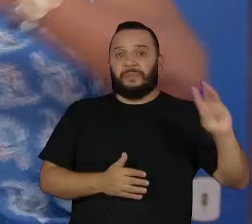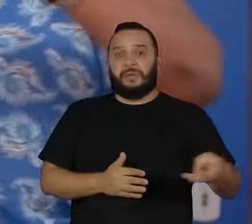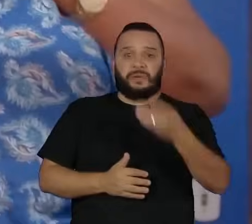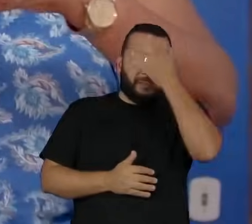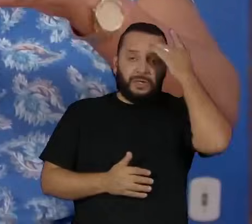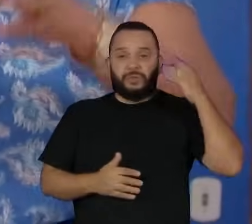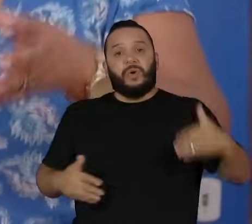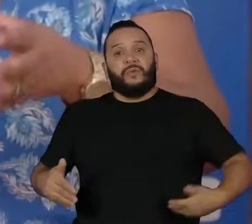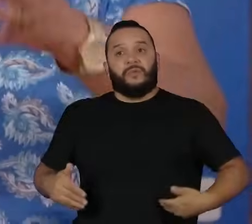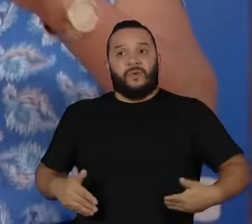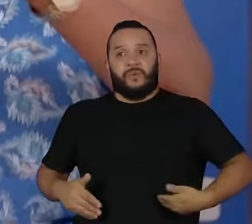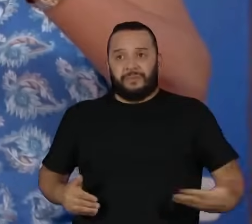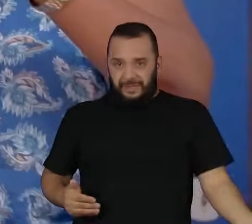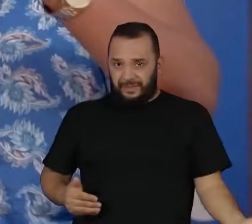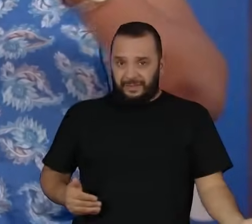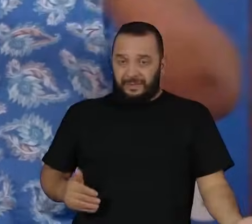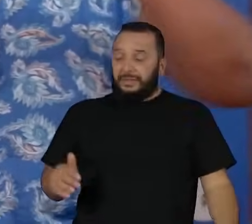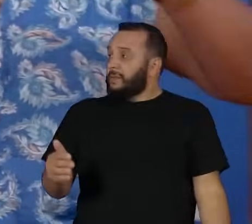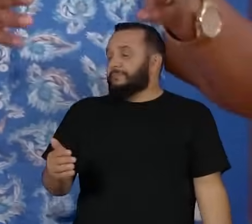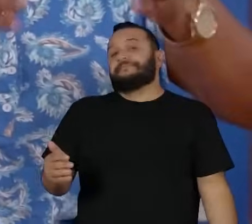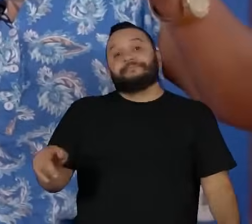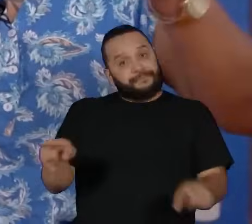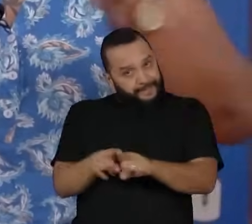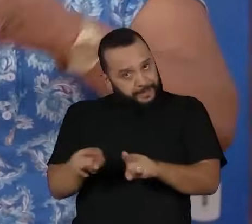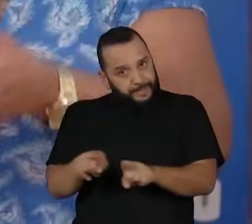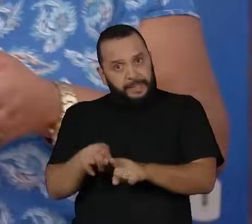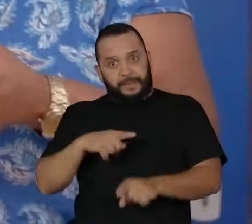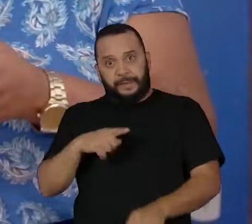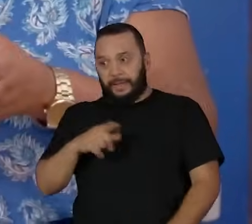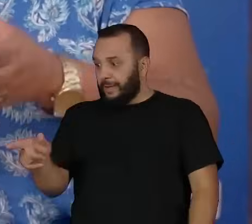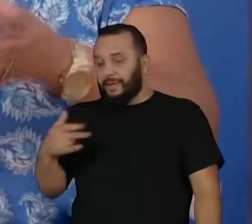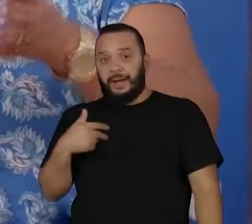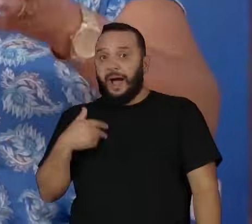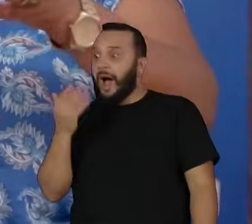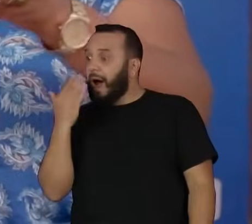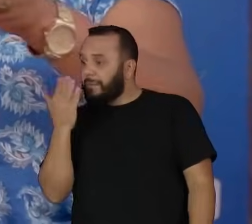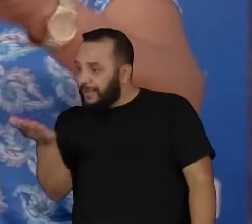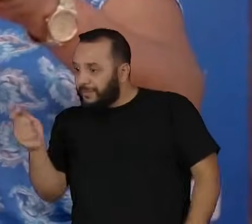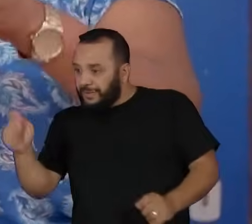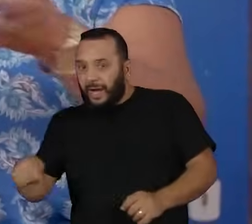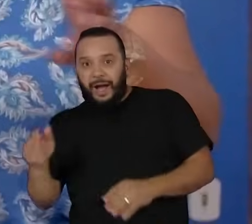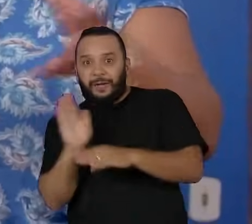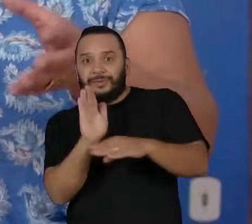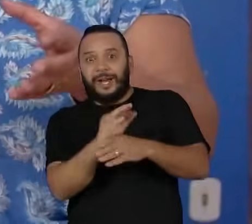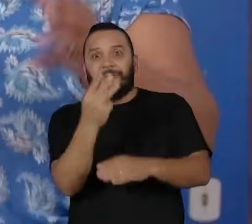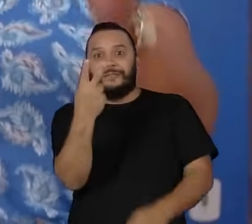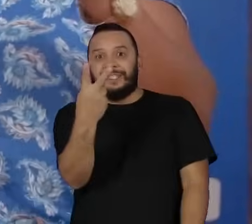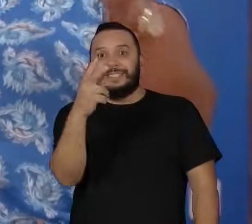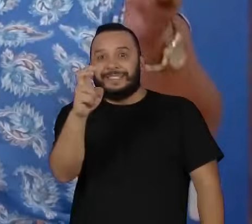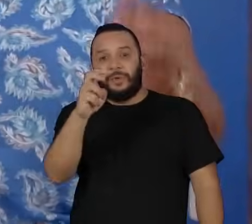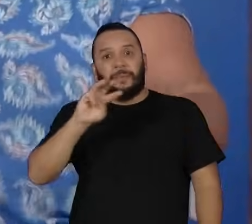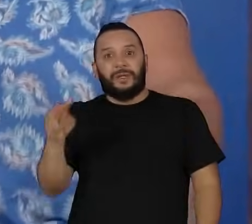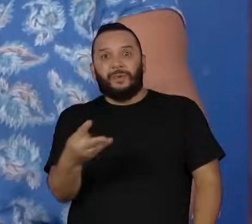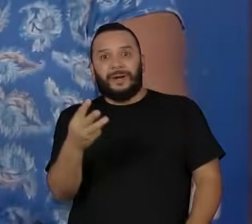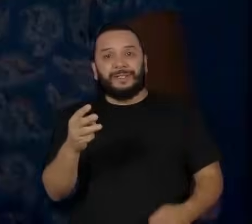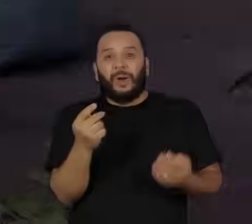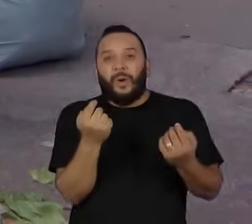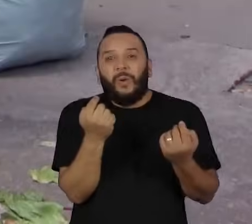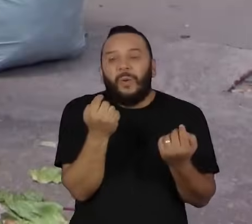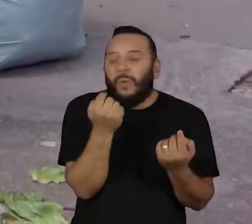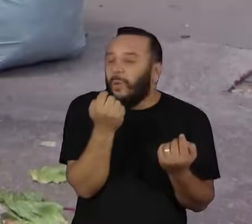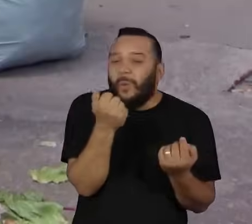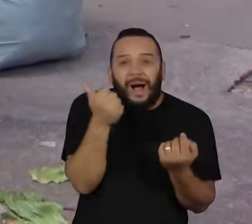fome, em contrapartida nós temos alimentos que alimentaria 25 milhões. Veja que quase não fecha essa conta, ou quase fica